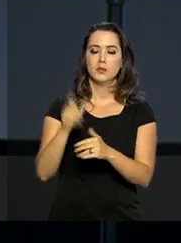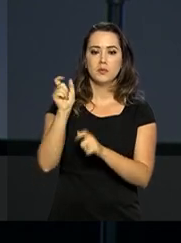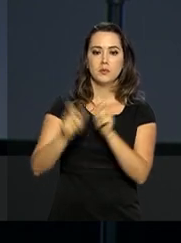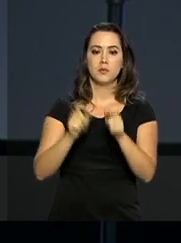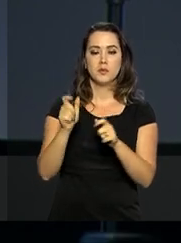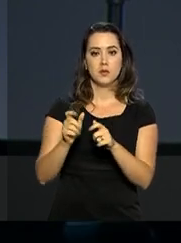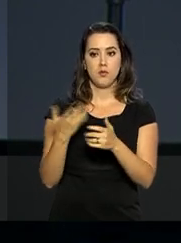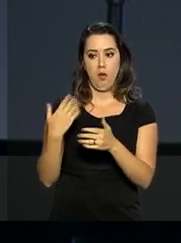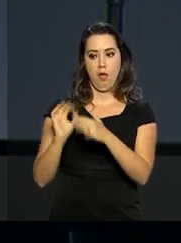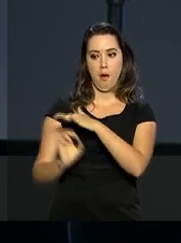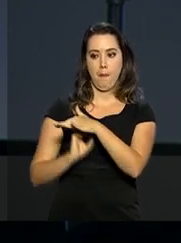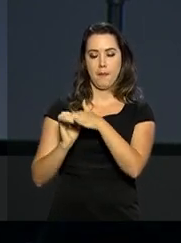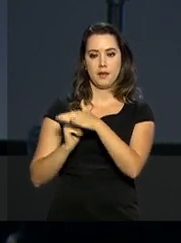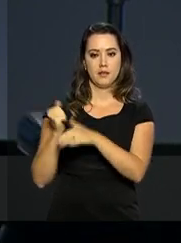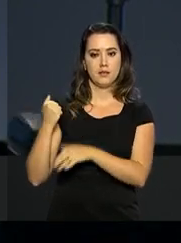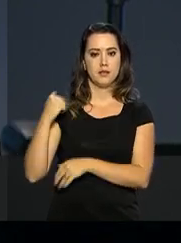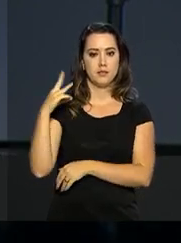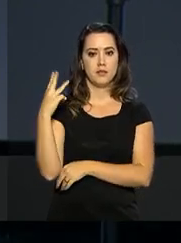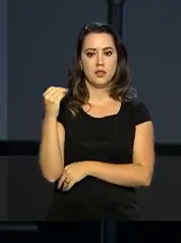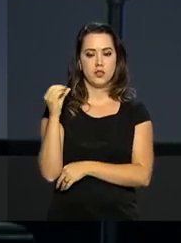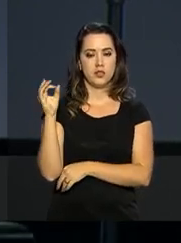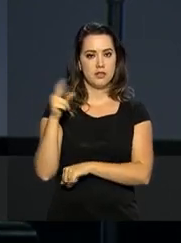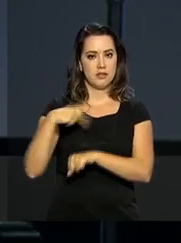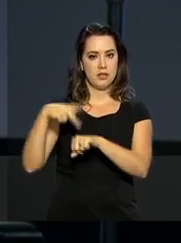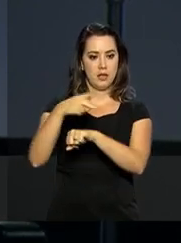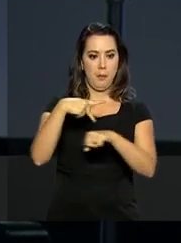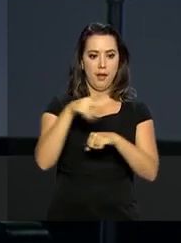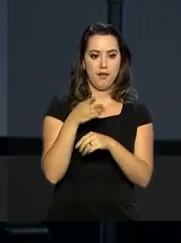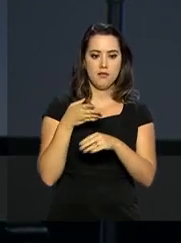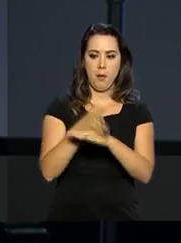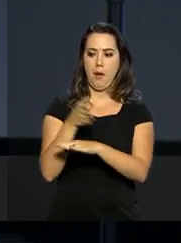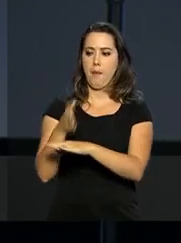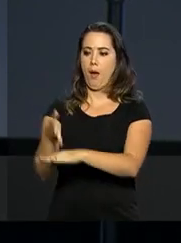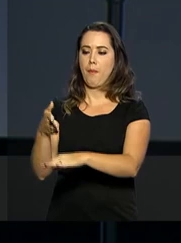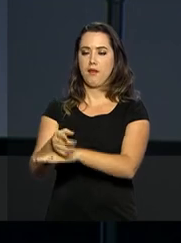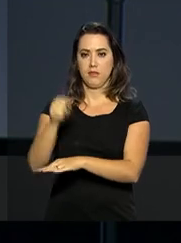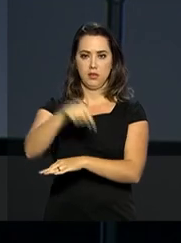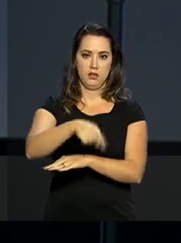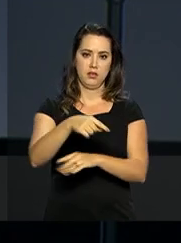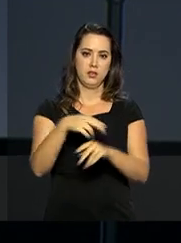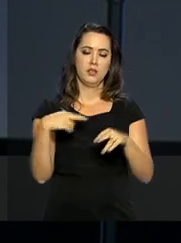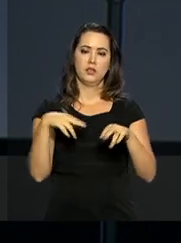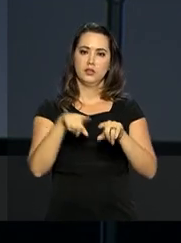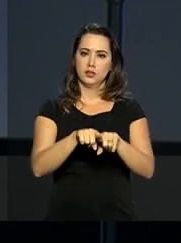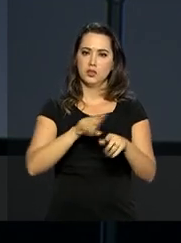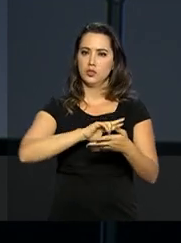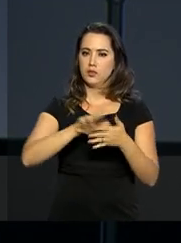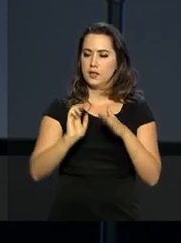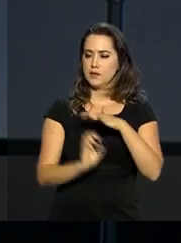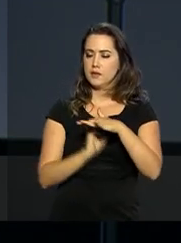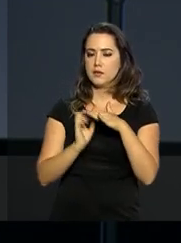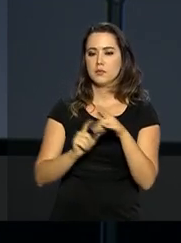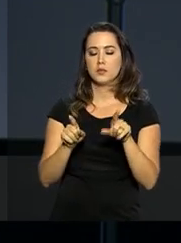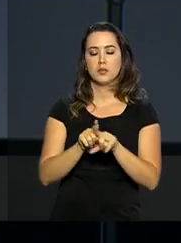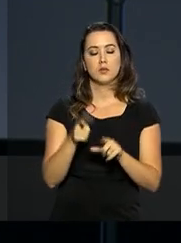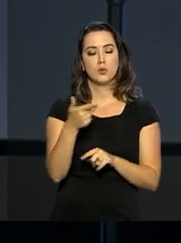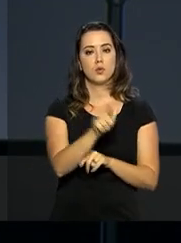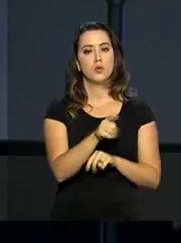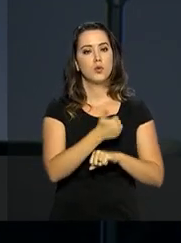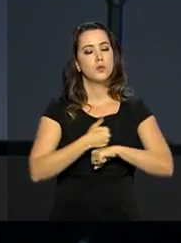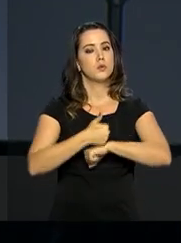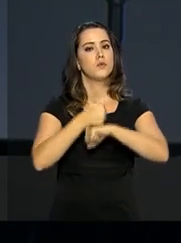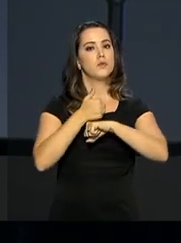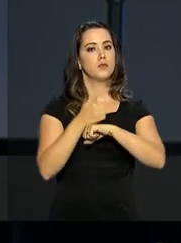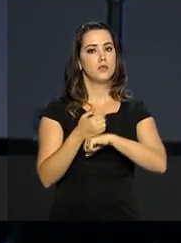passaram empresas de mais de 30 países. São empreendedores, executivos, especialistas, né? E outros